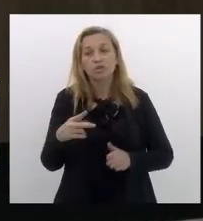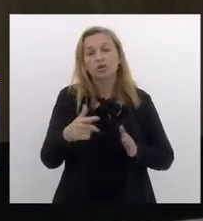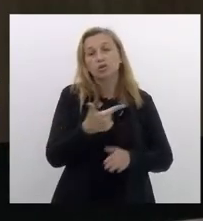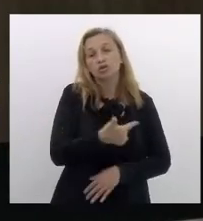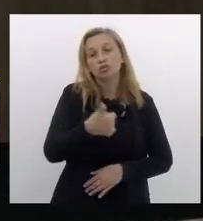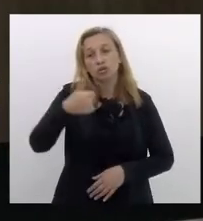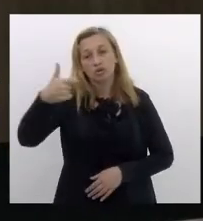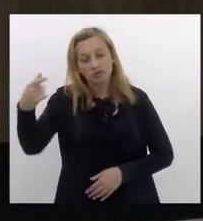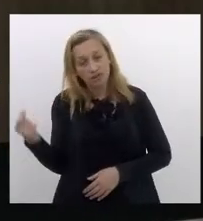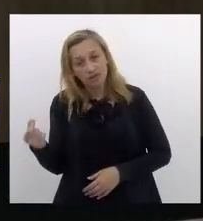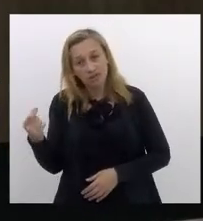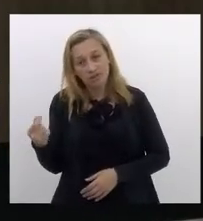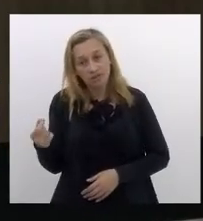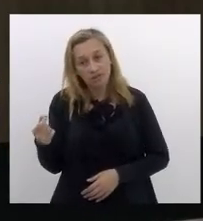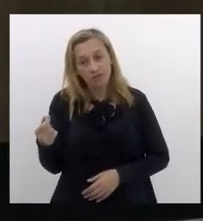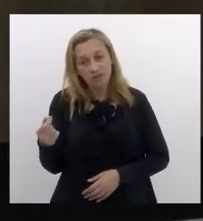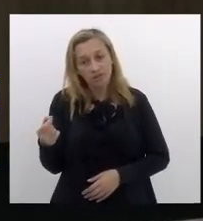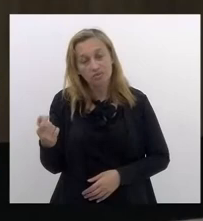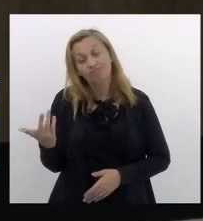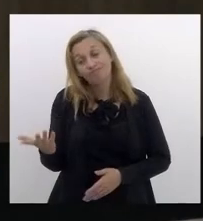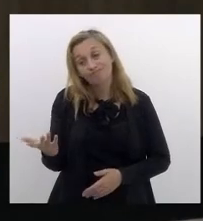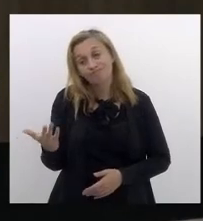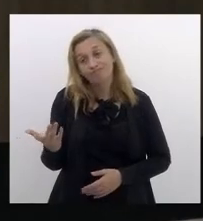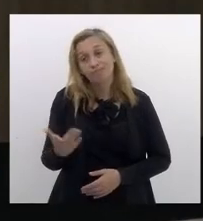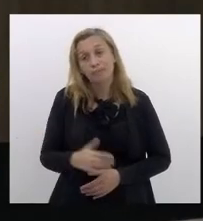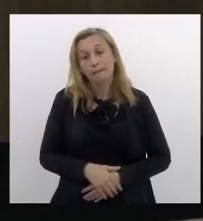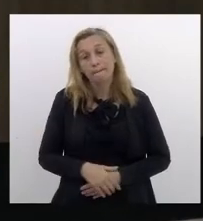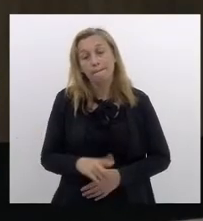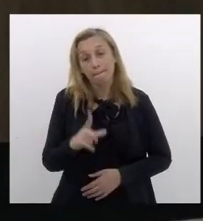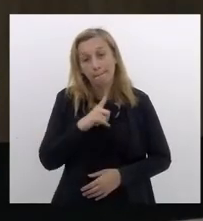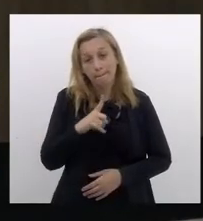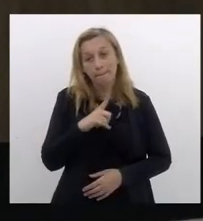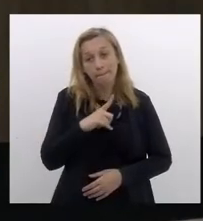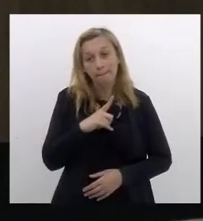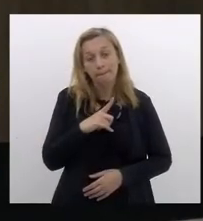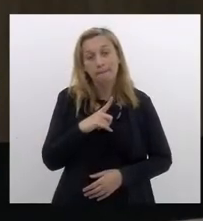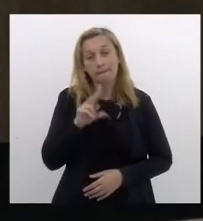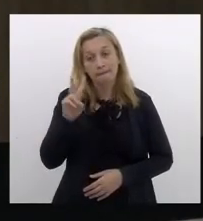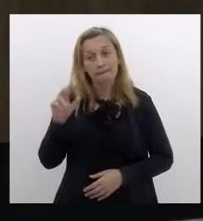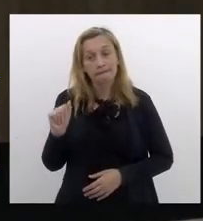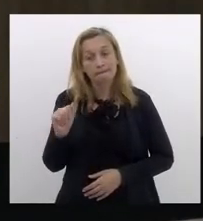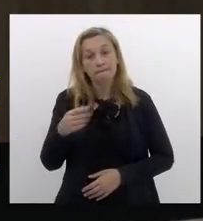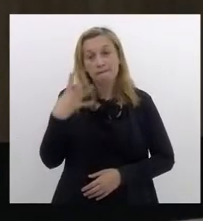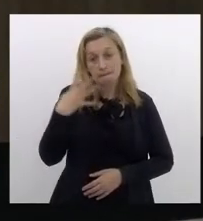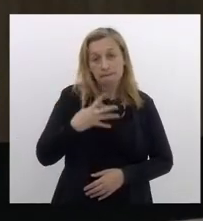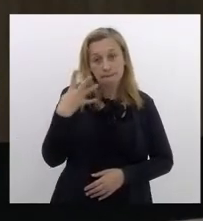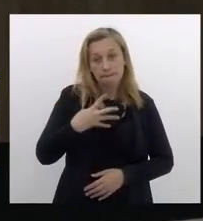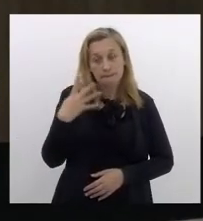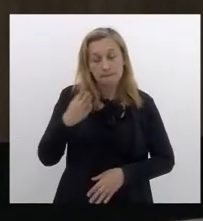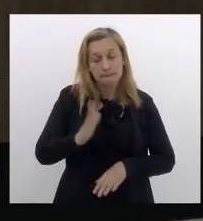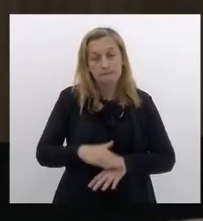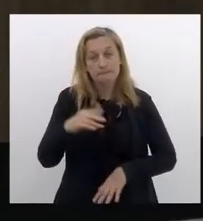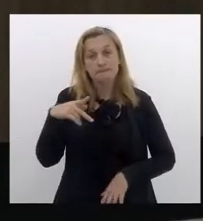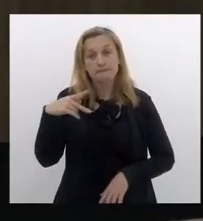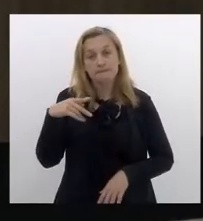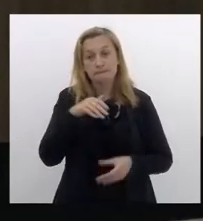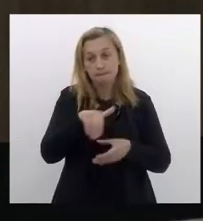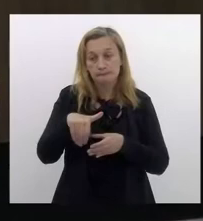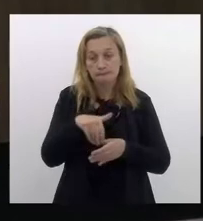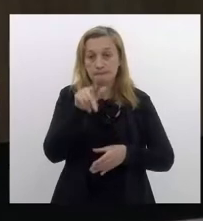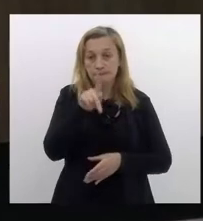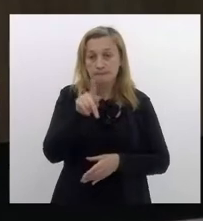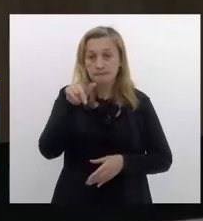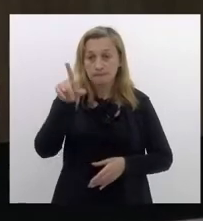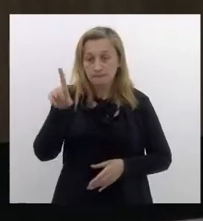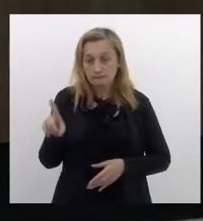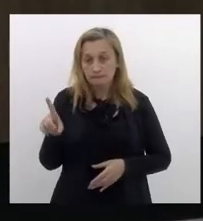2020 logrou êxito. Obteve a vaga, foi o quarto mais votado do PDT, que fez